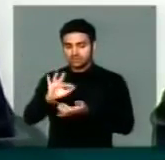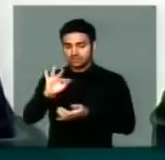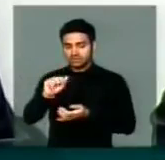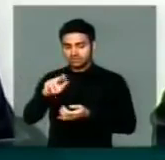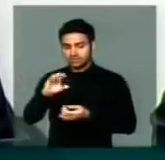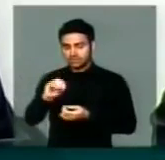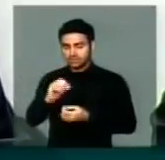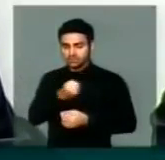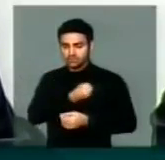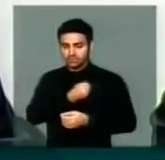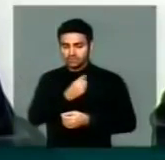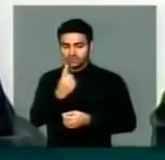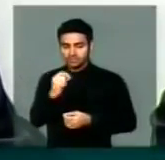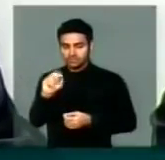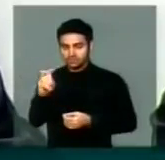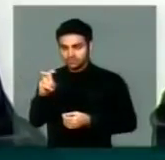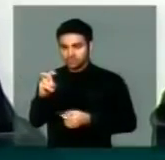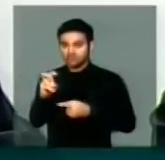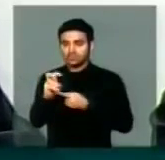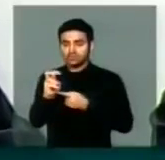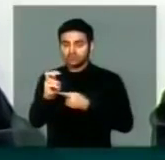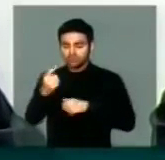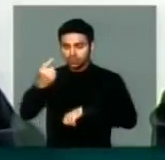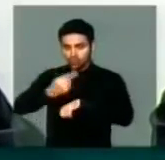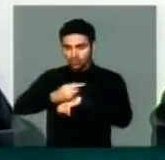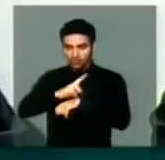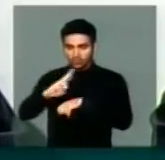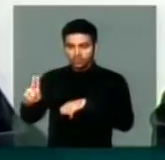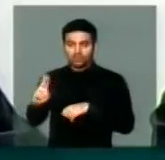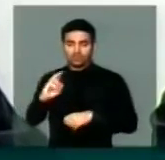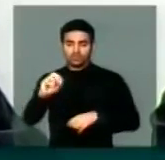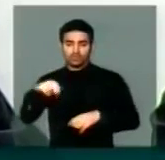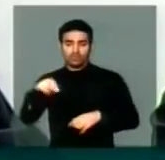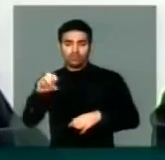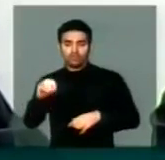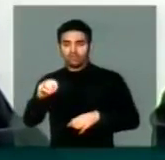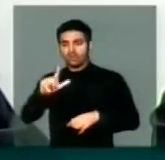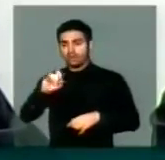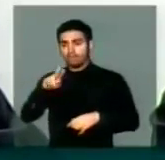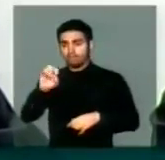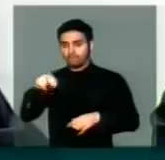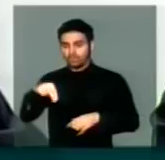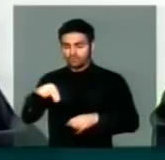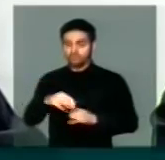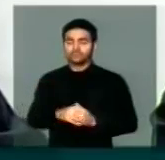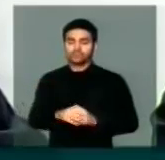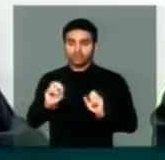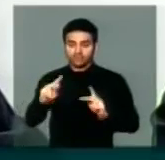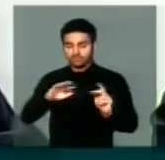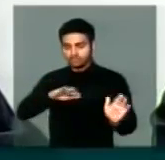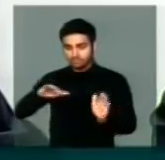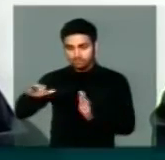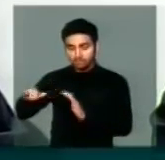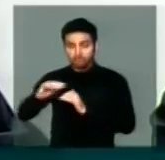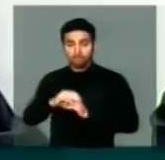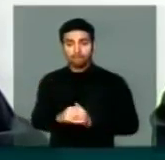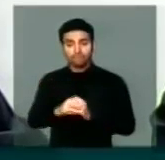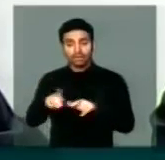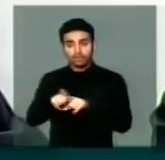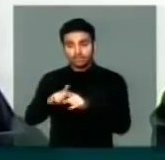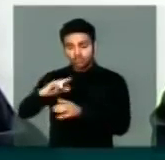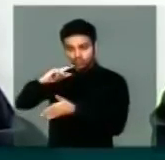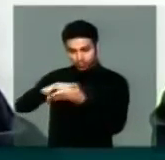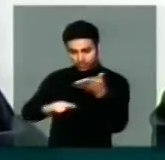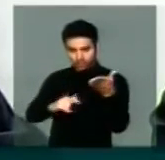número 105, condomínio Novo Leblon. Porém, destaque-se que em documento titulado Transcareca, encontrado em poder de